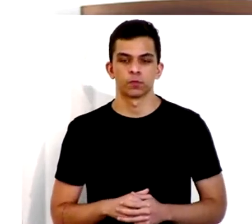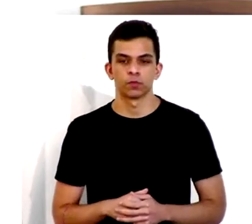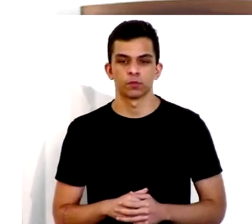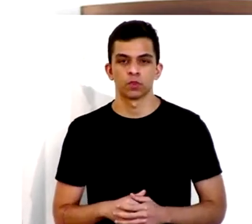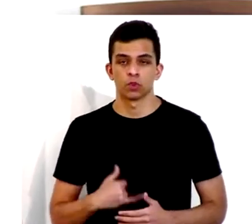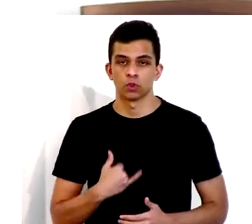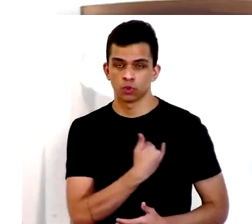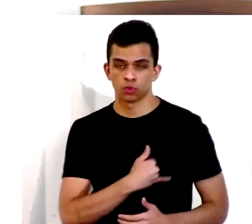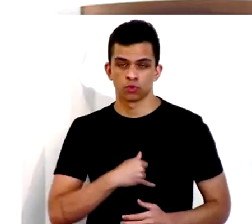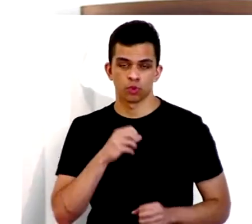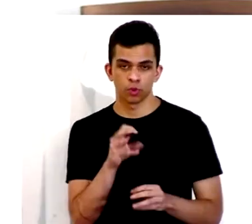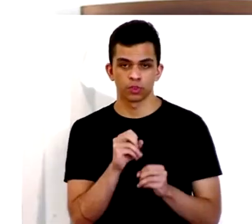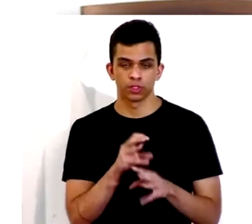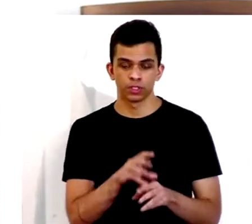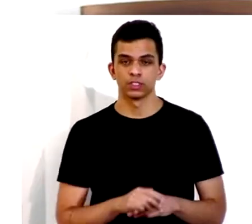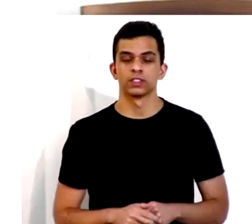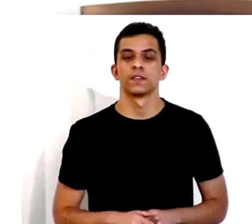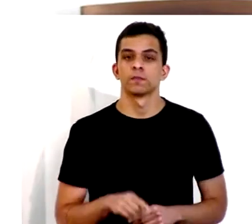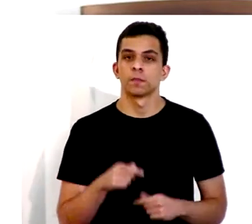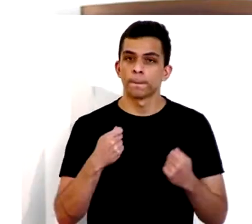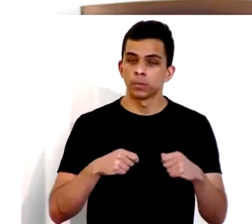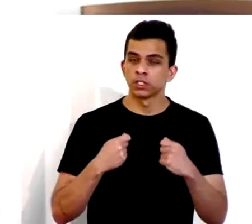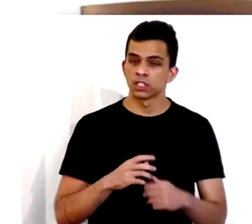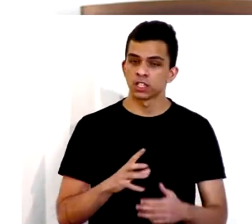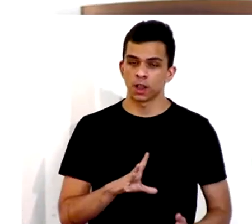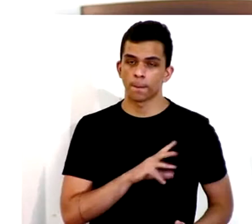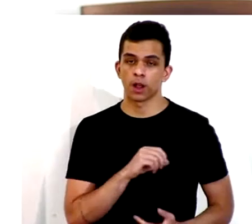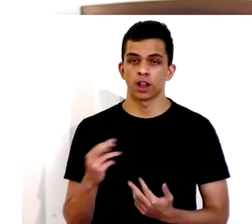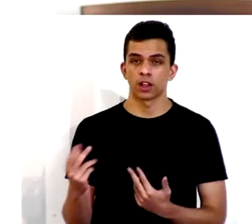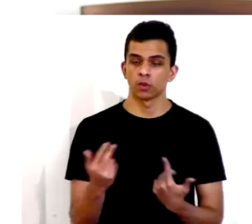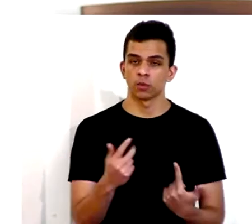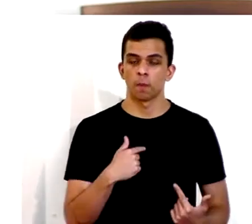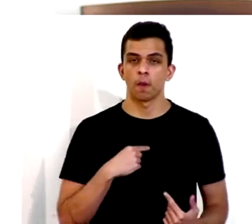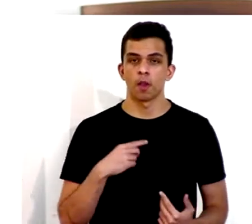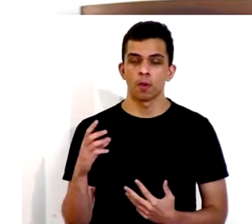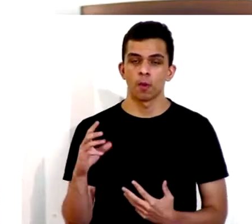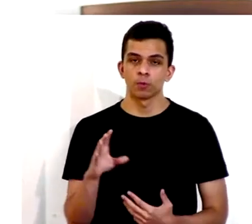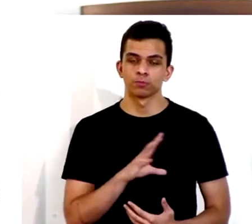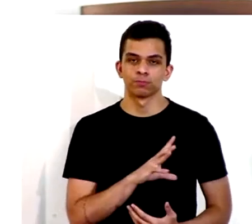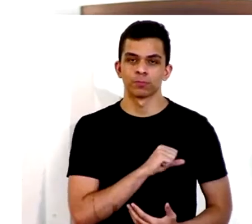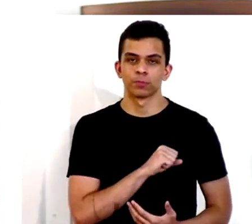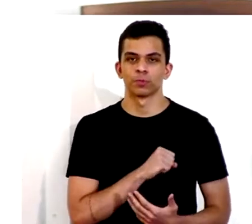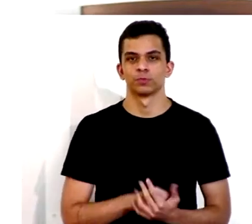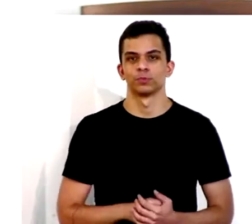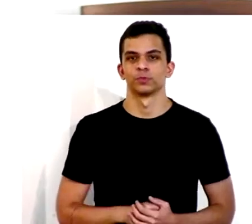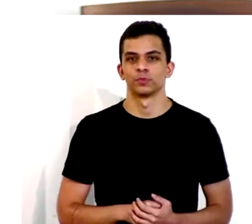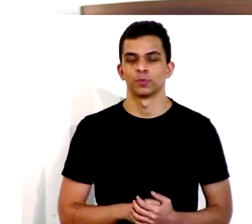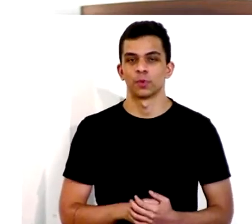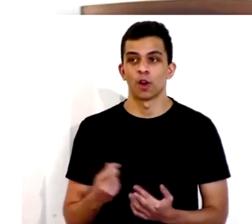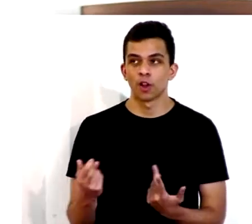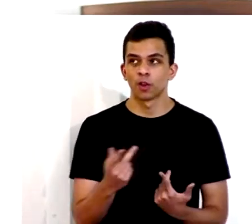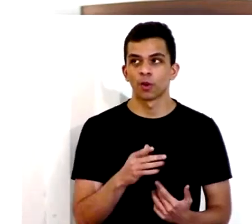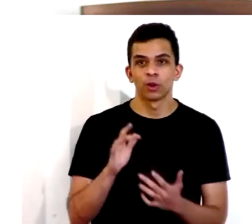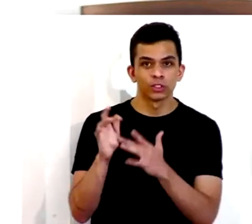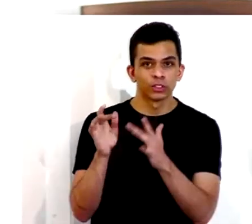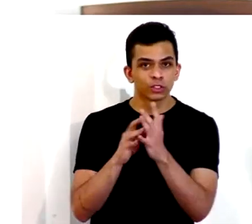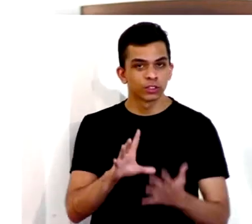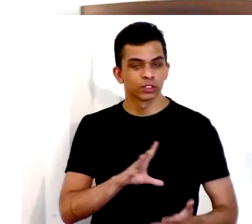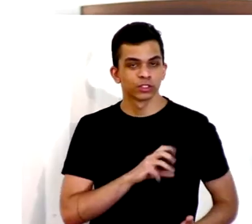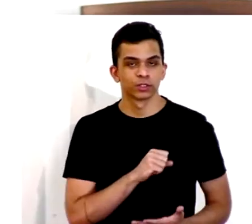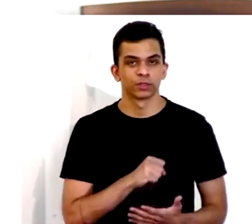assim como eu vos amei, que também vós ameis uns aos outros. Portanto, Romanos